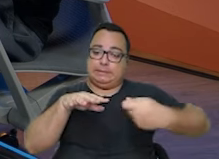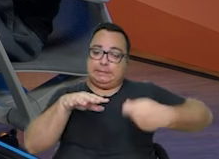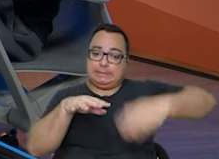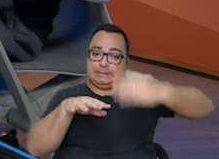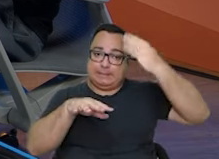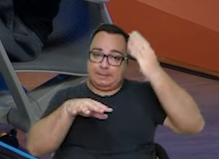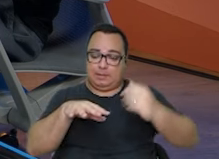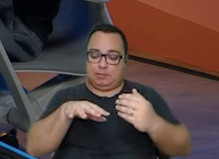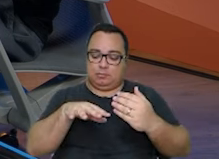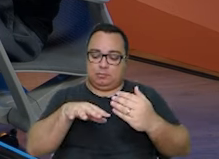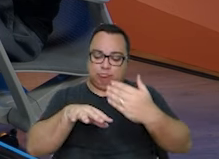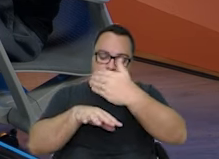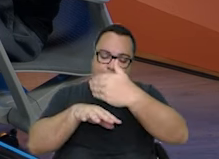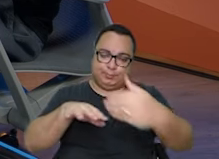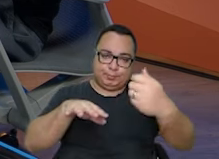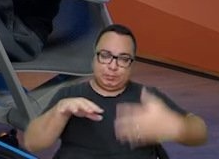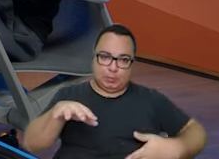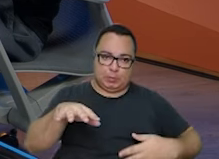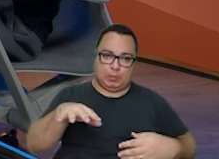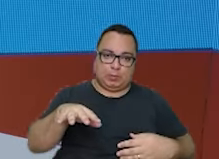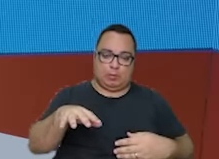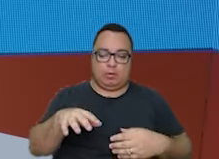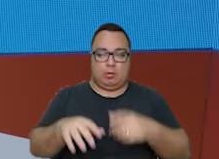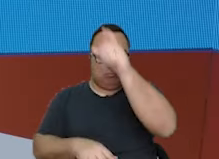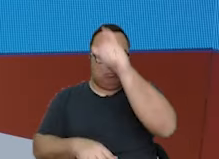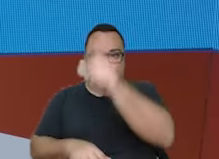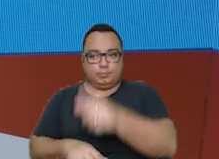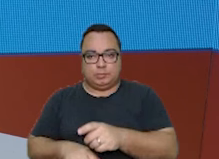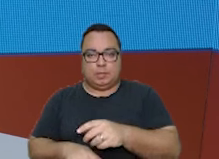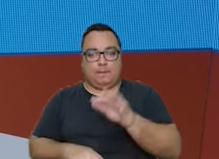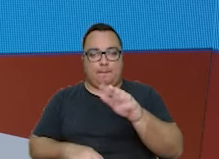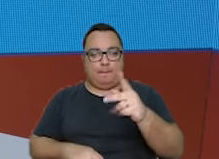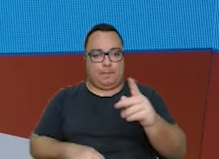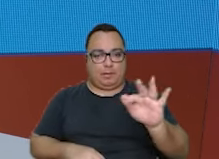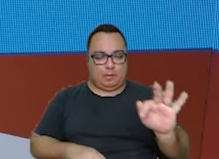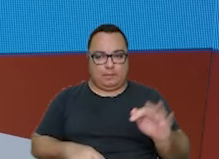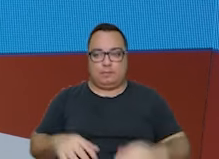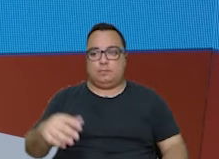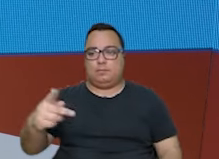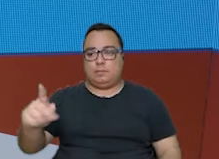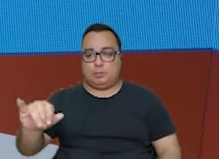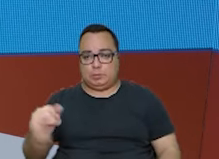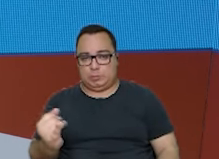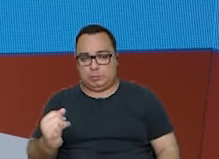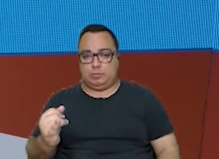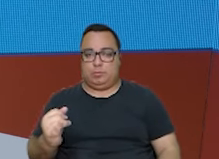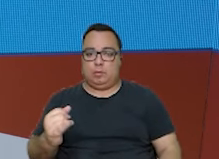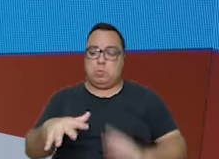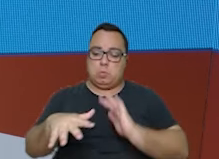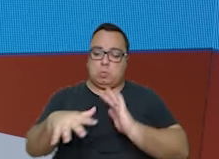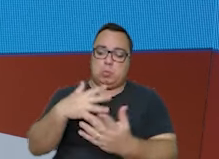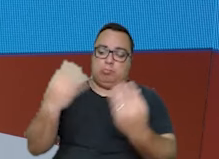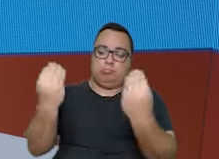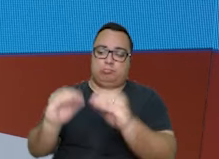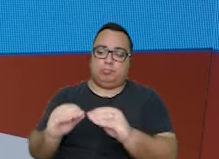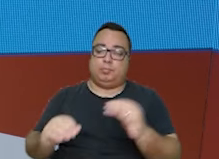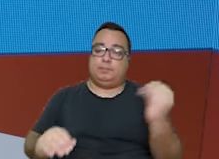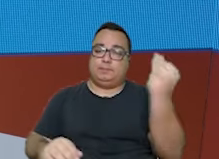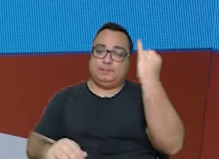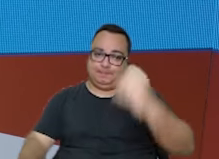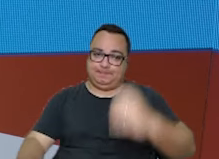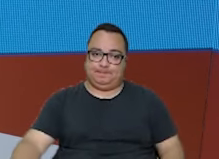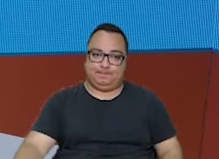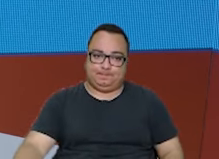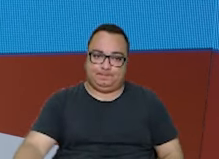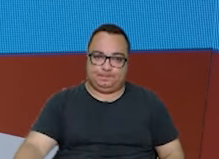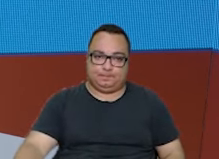eh como você se comporta em relação à pessoa física e a pessoa jurídica em relação à aquela uso daquela rede porque às vezes uma rede que